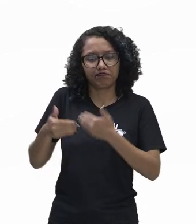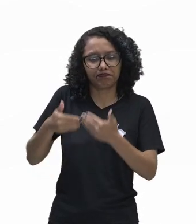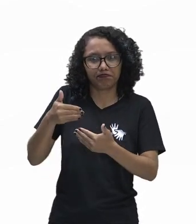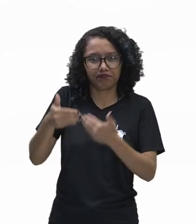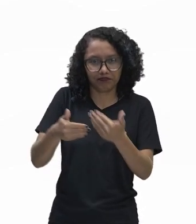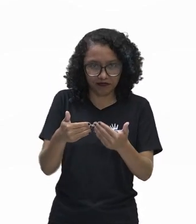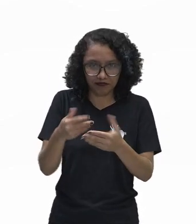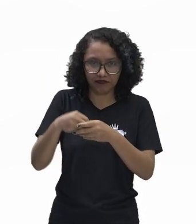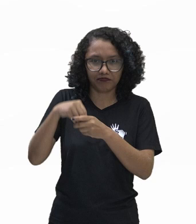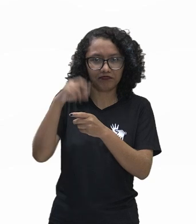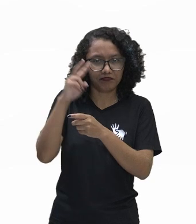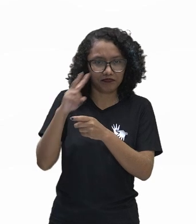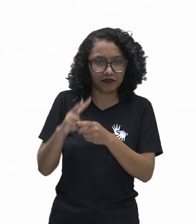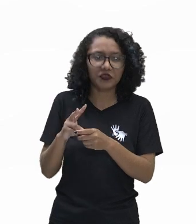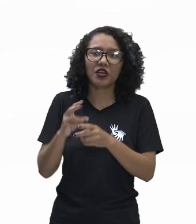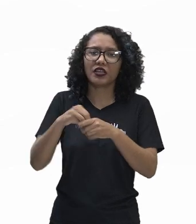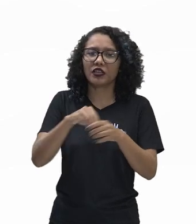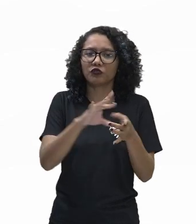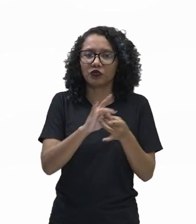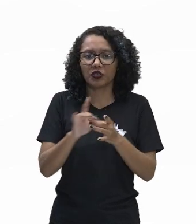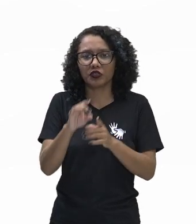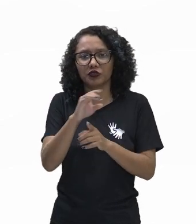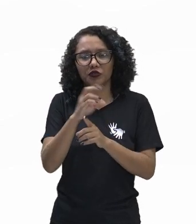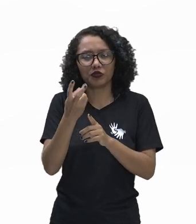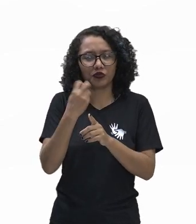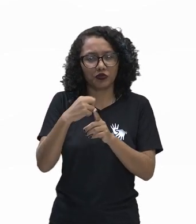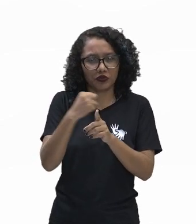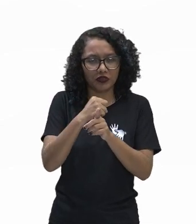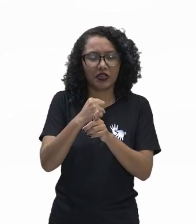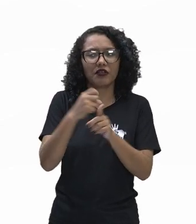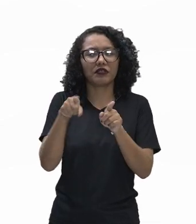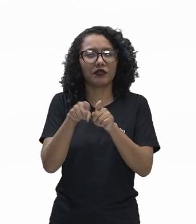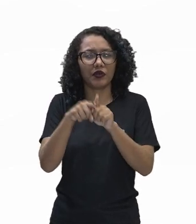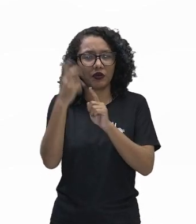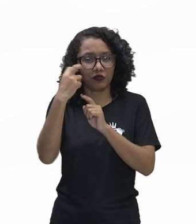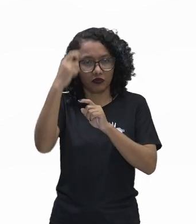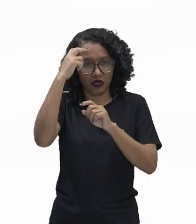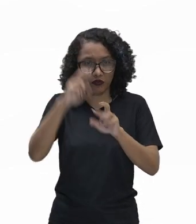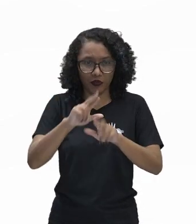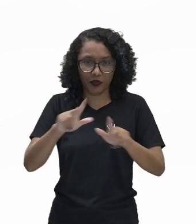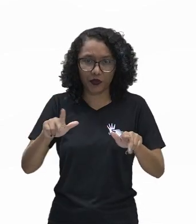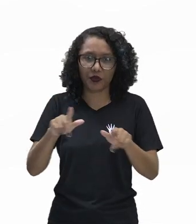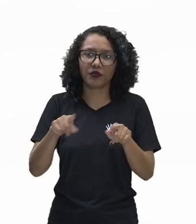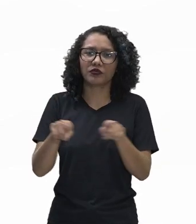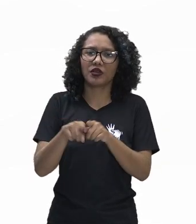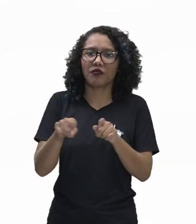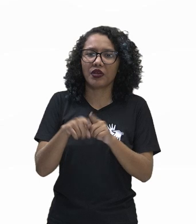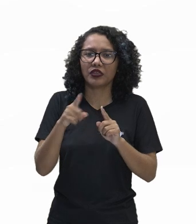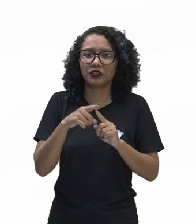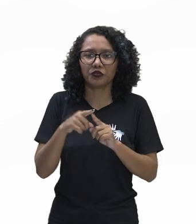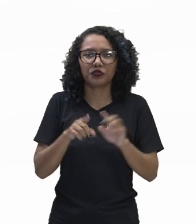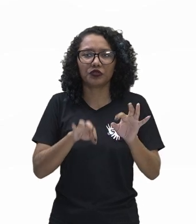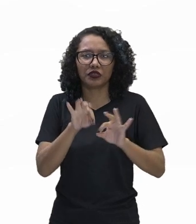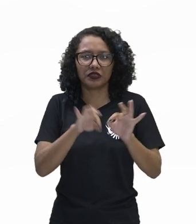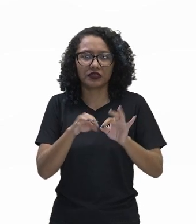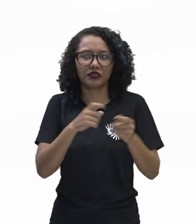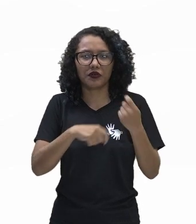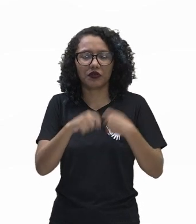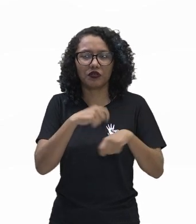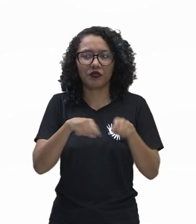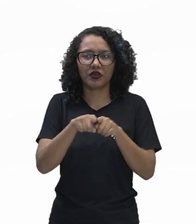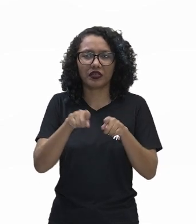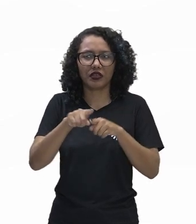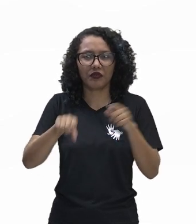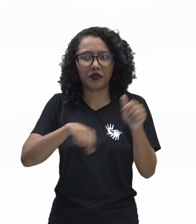estabelecidas historicamente em diferentes contextos culturais e sociais. Formas de organização econômica e